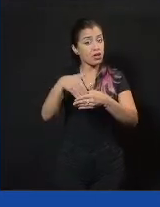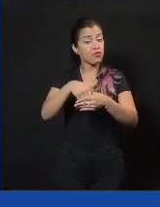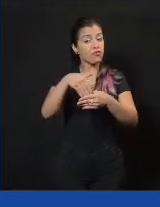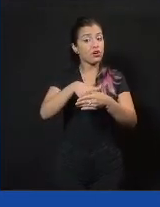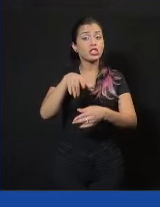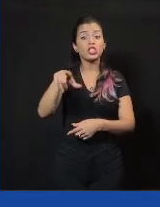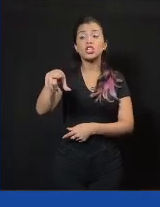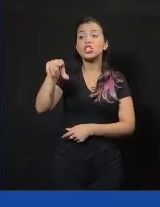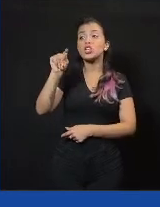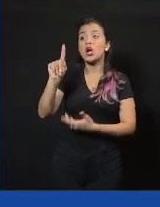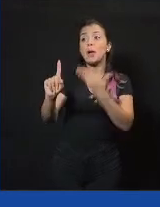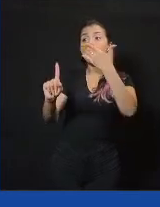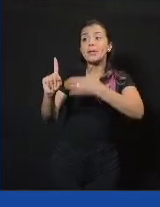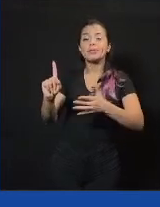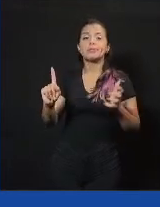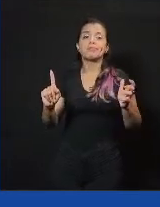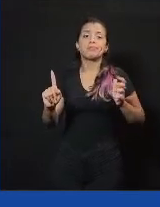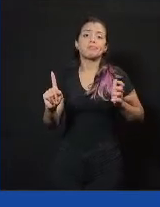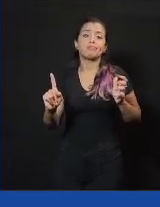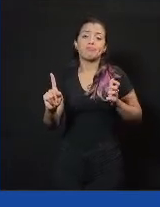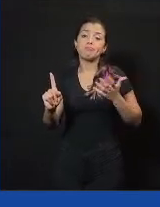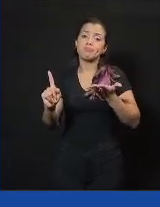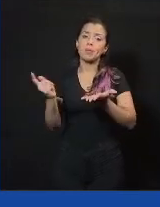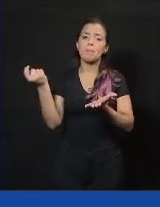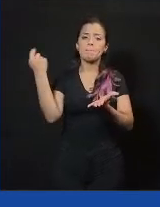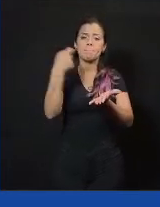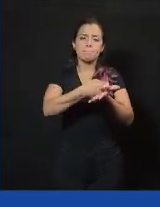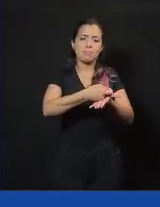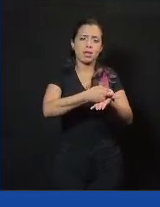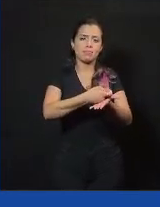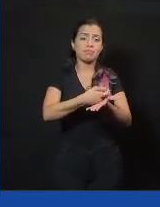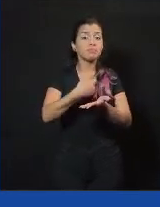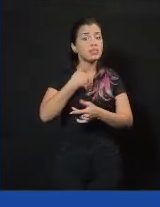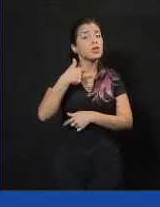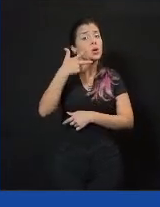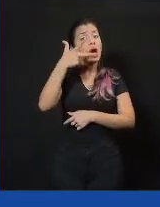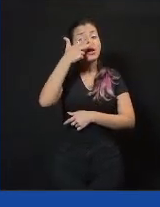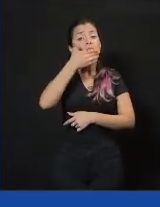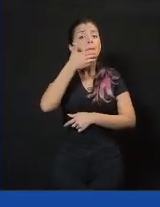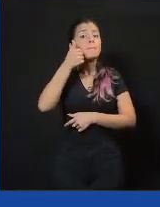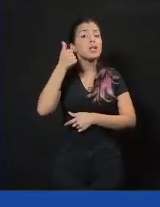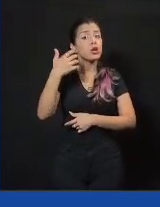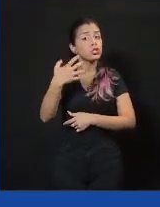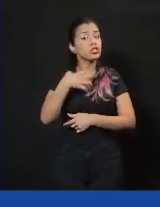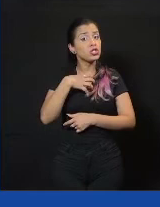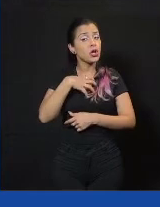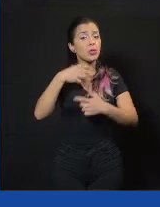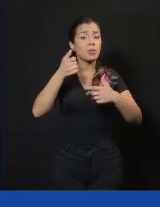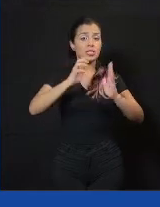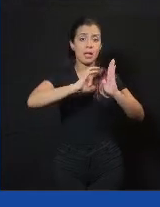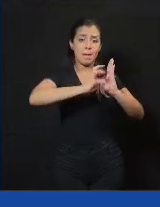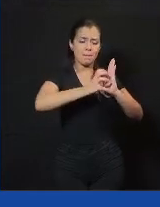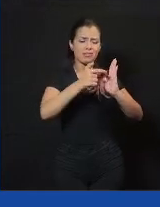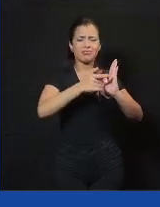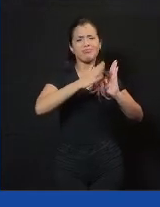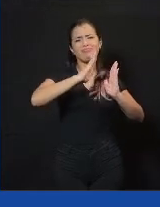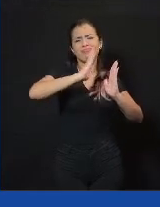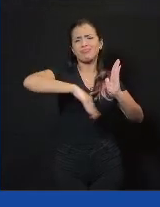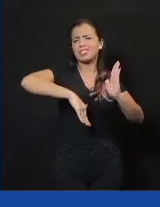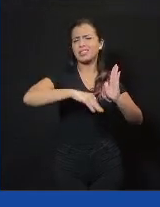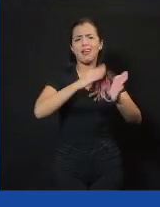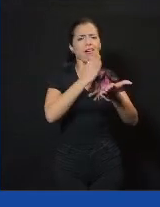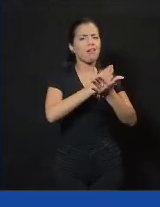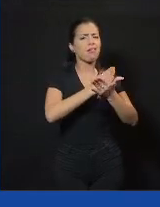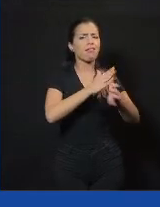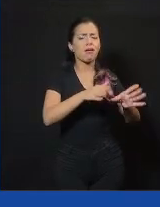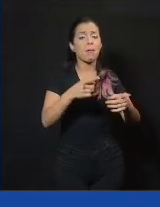etc. Eu penso que deveria acabar os partidos, que são um dos complicadores. Se fosse assim, os